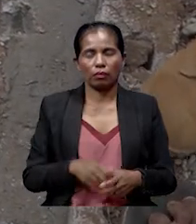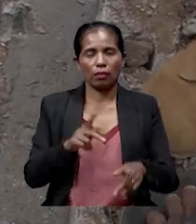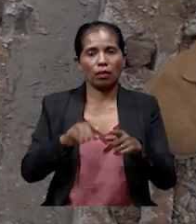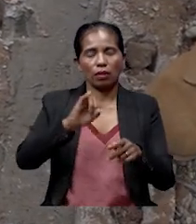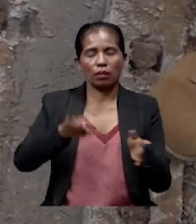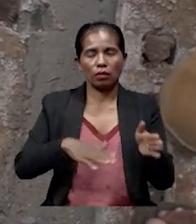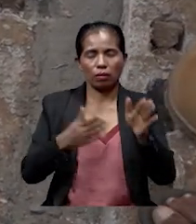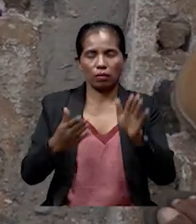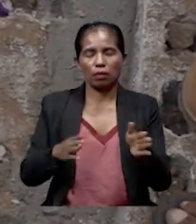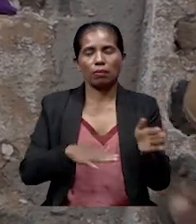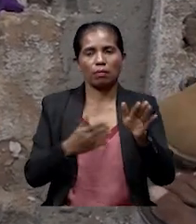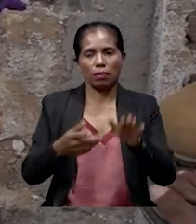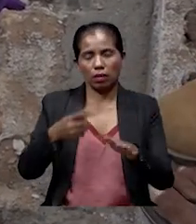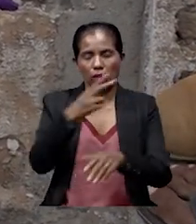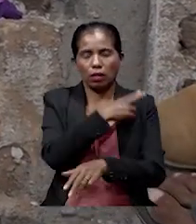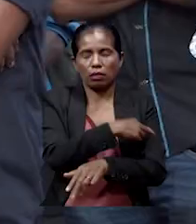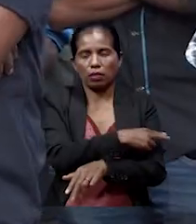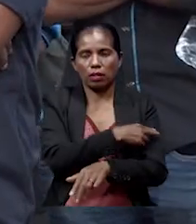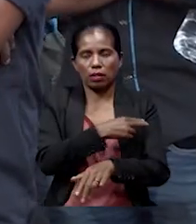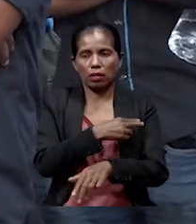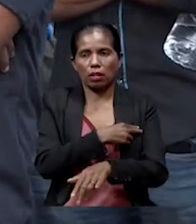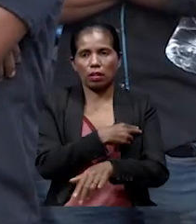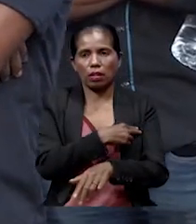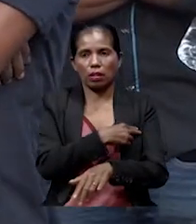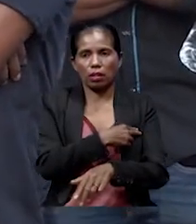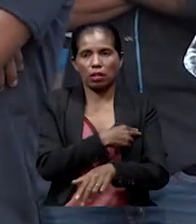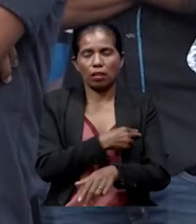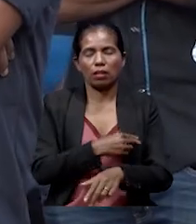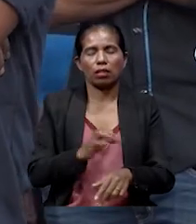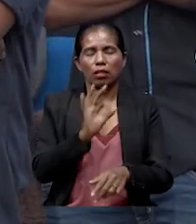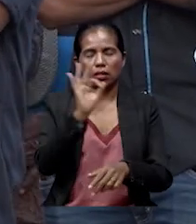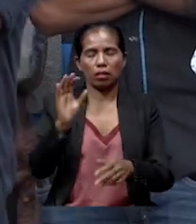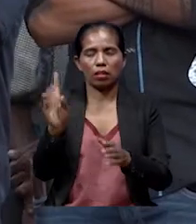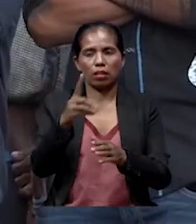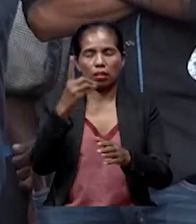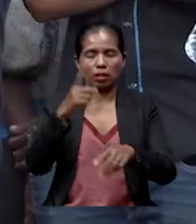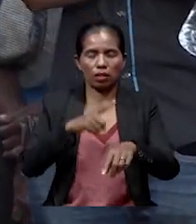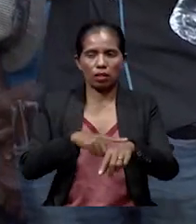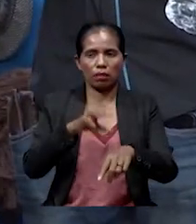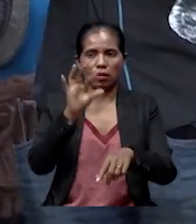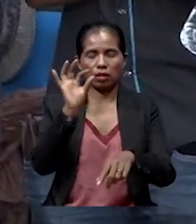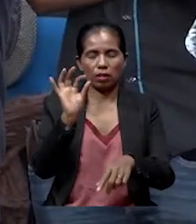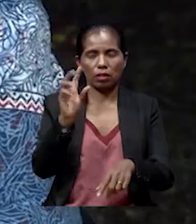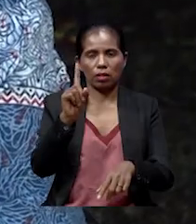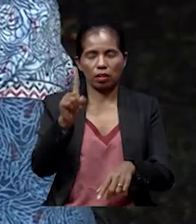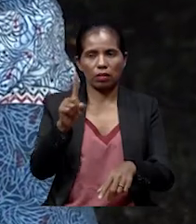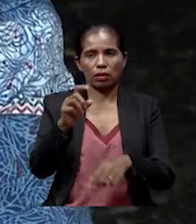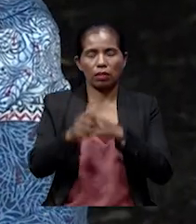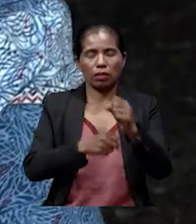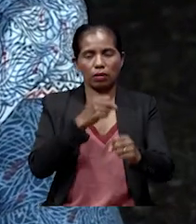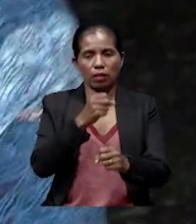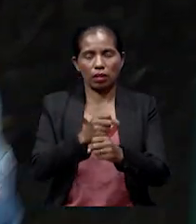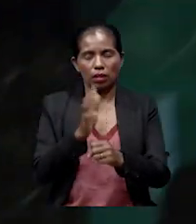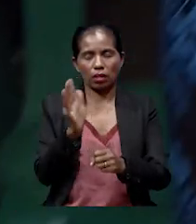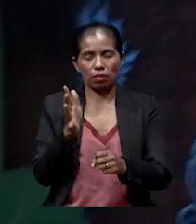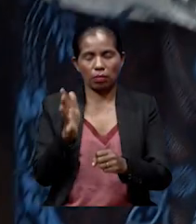Bosco Cárceres, hakutu isi Hospital Nasional Guido Valadares, sexta madrugada, tuku ida 5 minutos sanulu, ho tinan 5 nulu, ho di